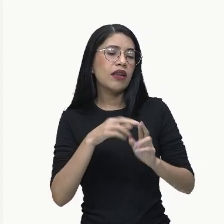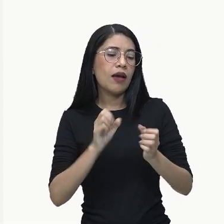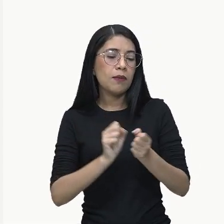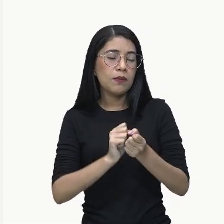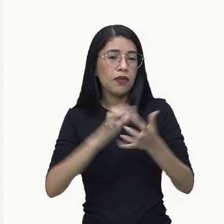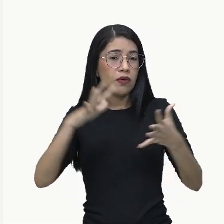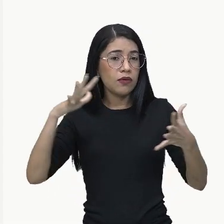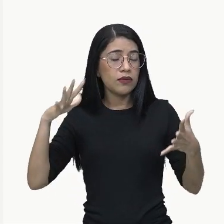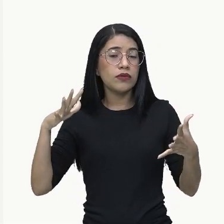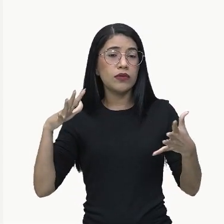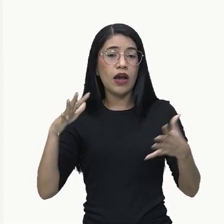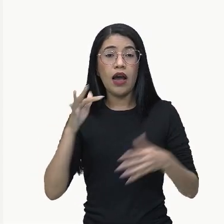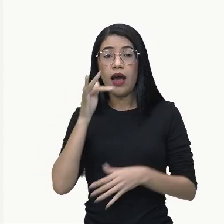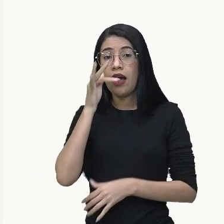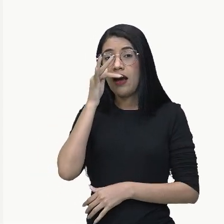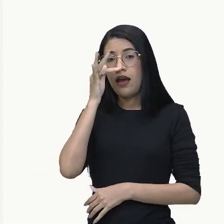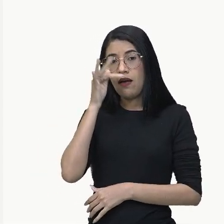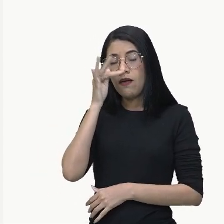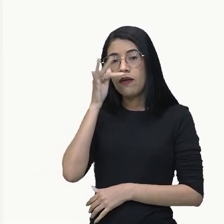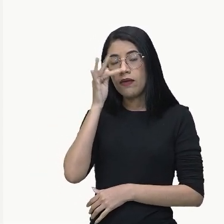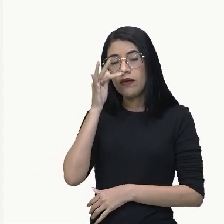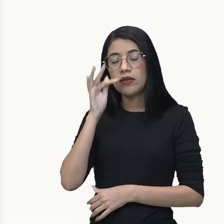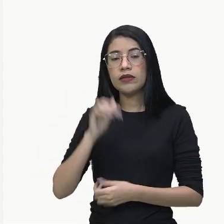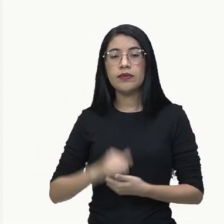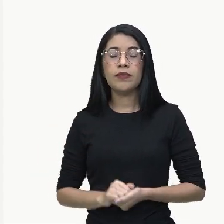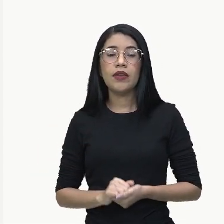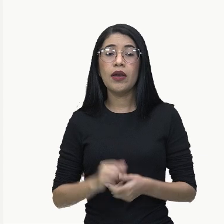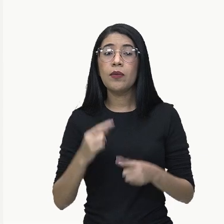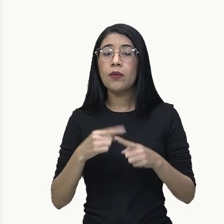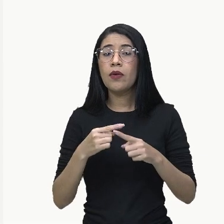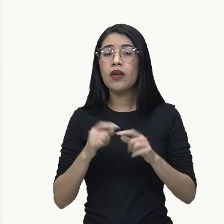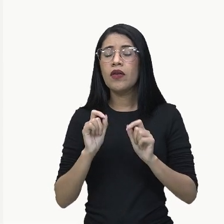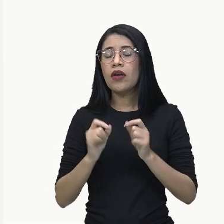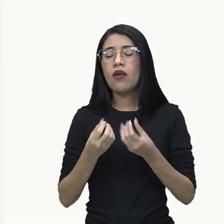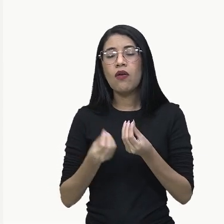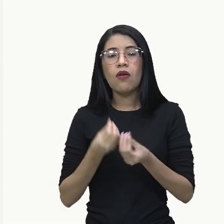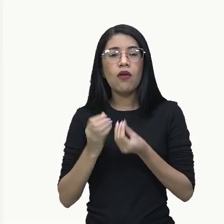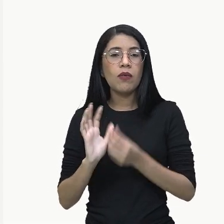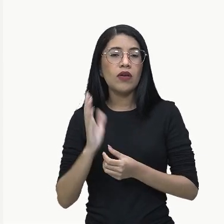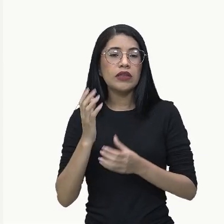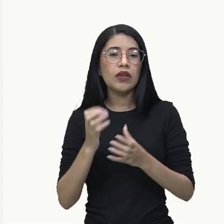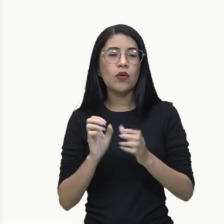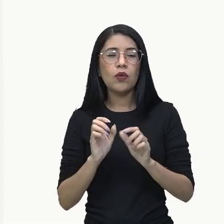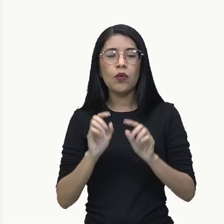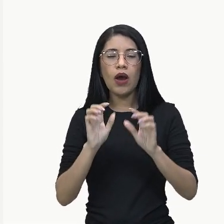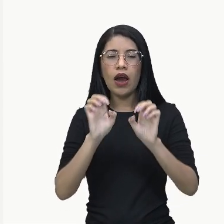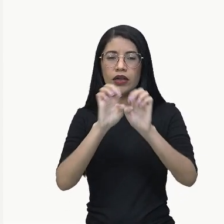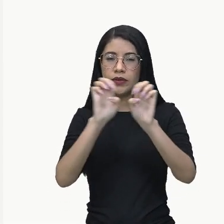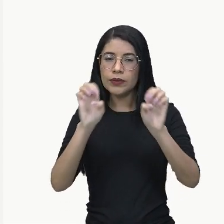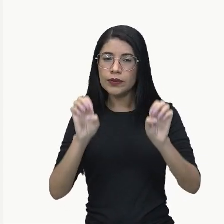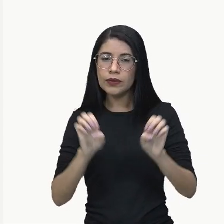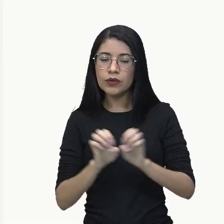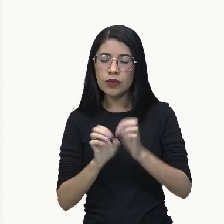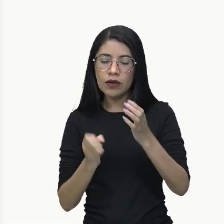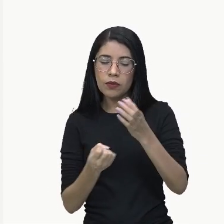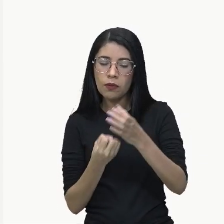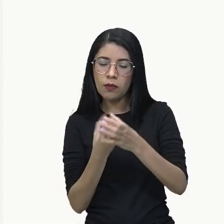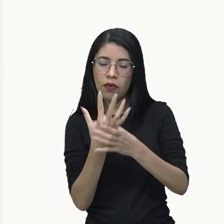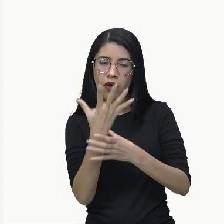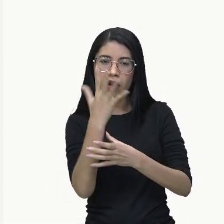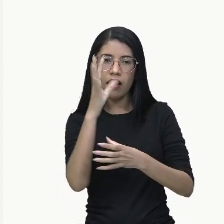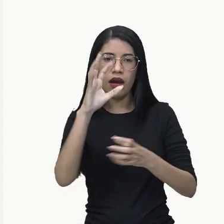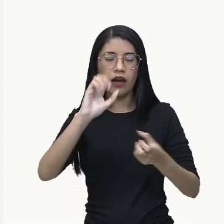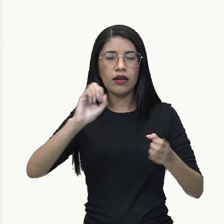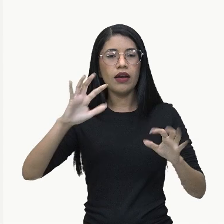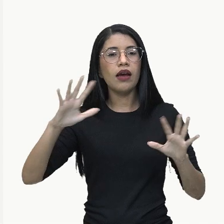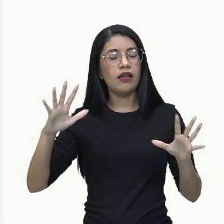da Explosão a Rosa de hirosima justamente pelo formato da Explosão pelo formato da bomba né do momento